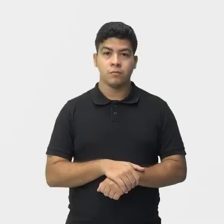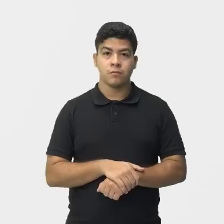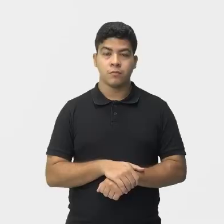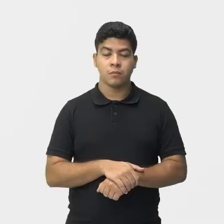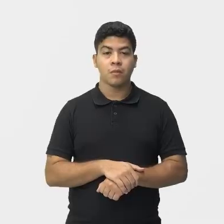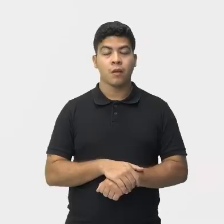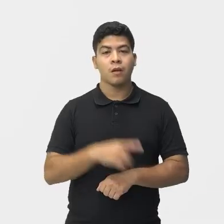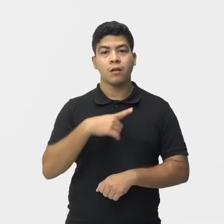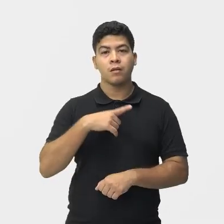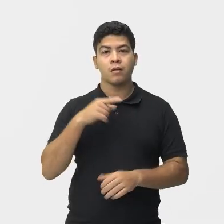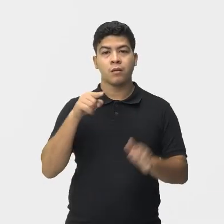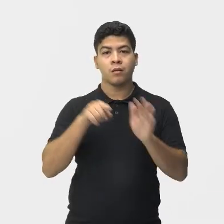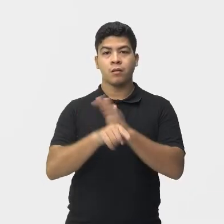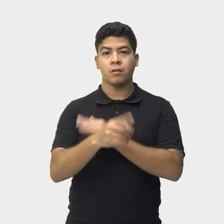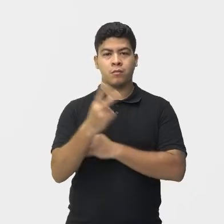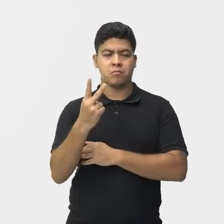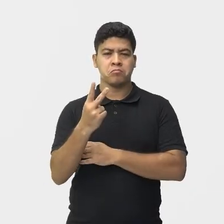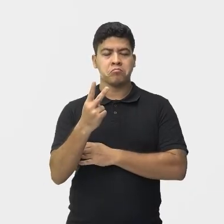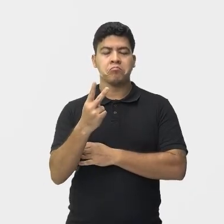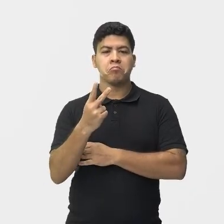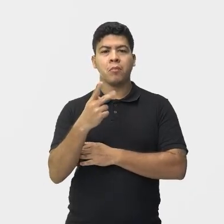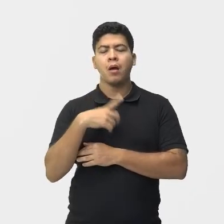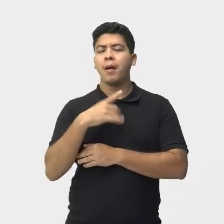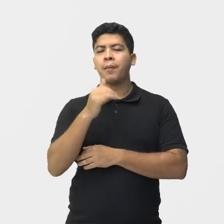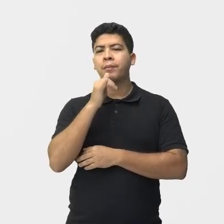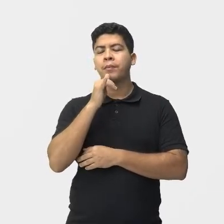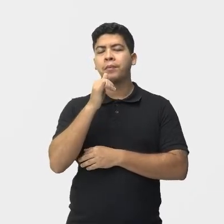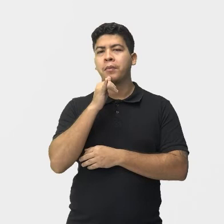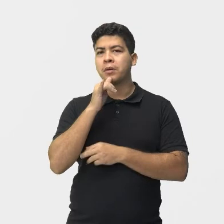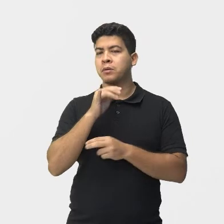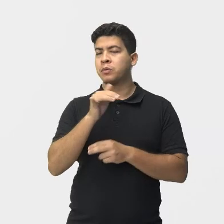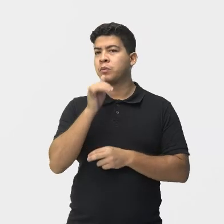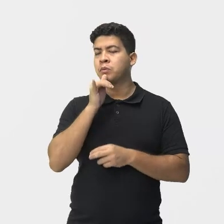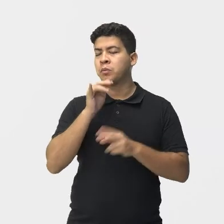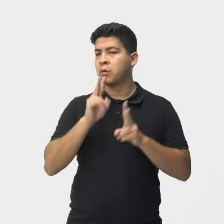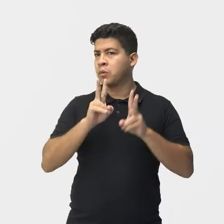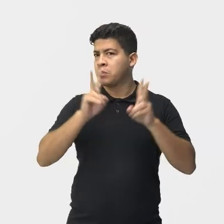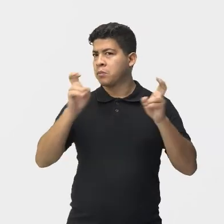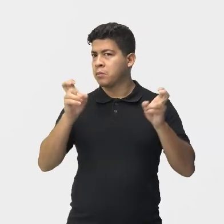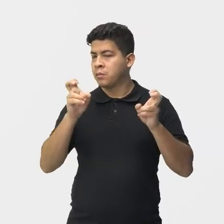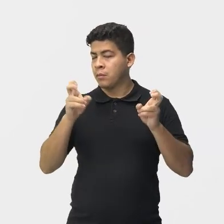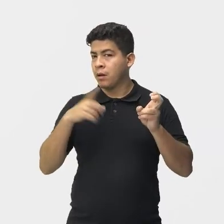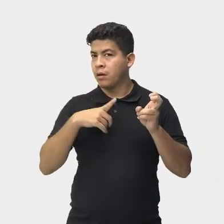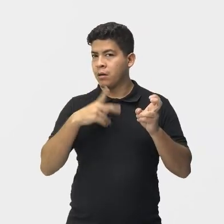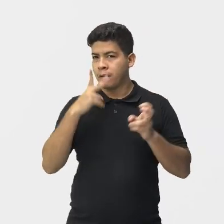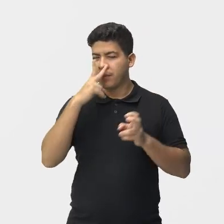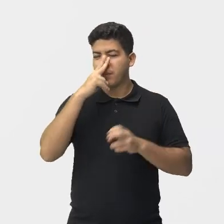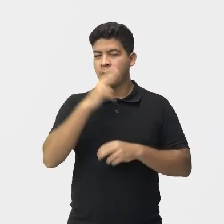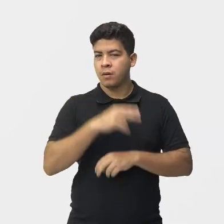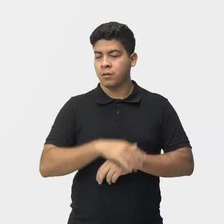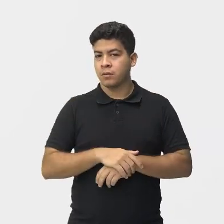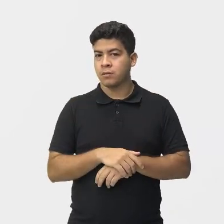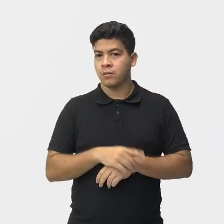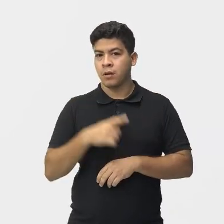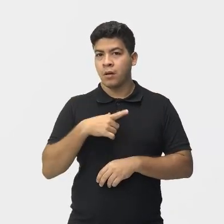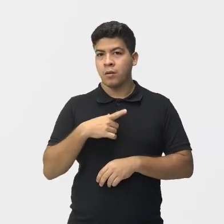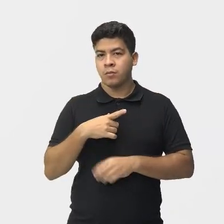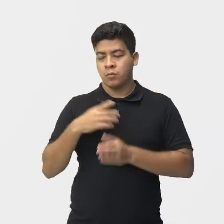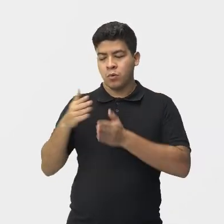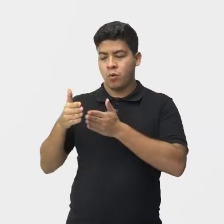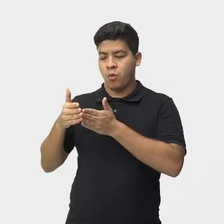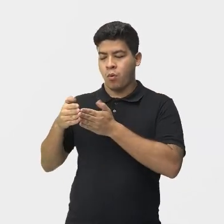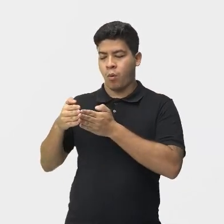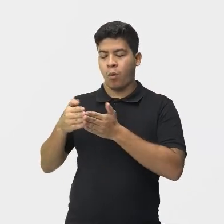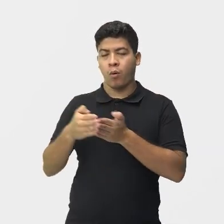E aí nós temos duas questões para vocês, parecida com os exemplos que a gente resolveu. A primeira questão, um barco indo para uma cidade do estado